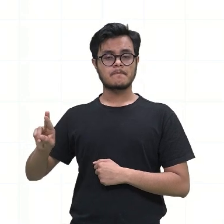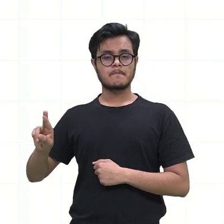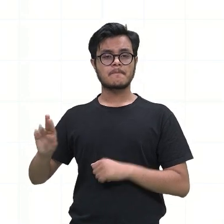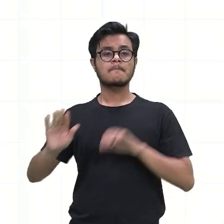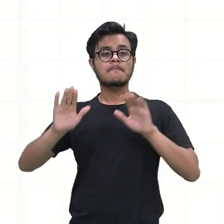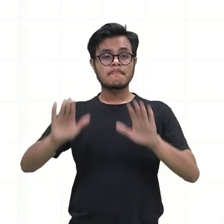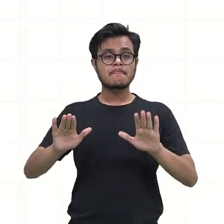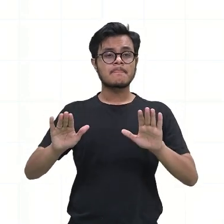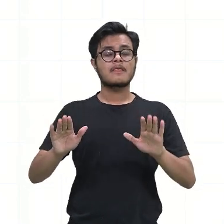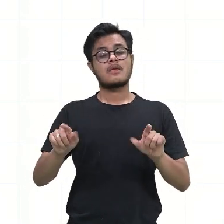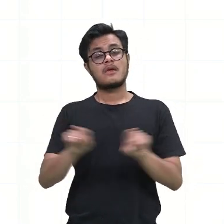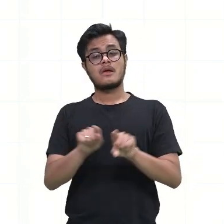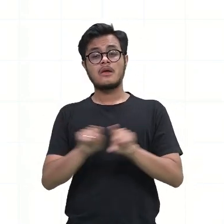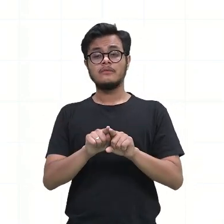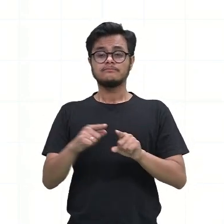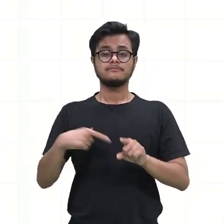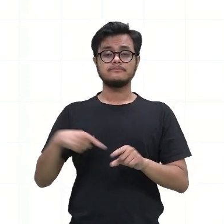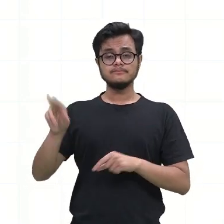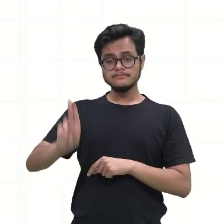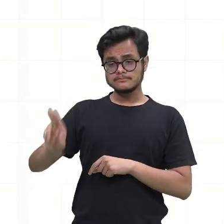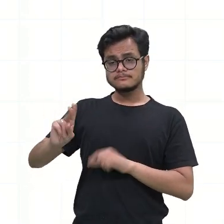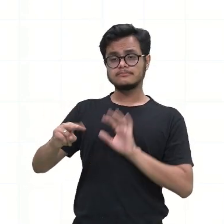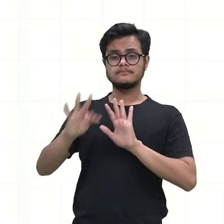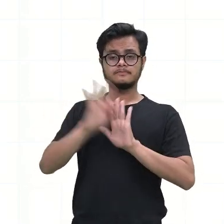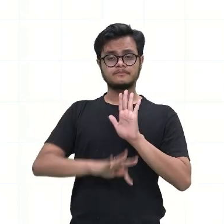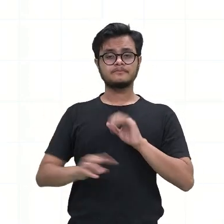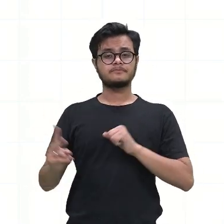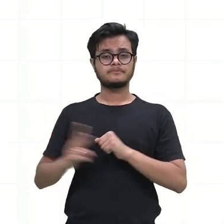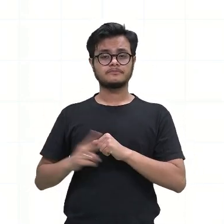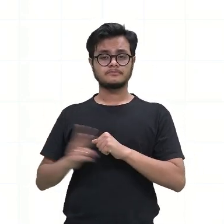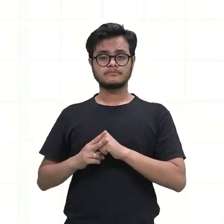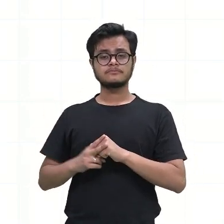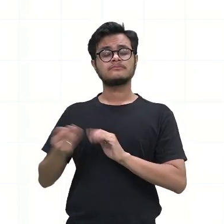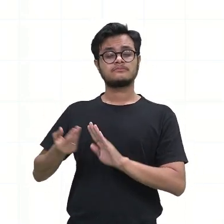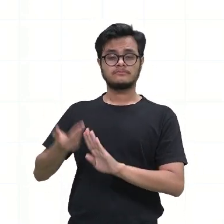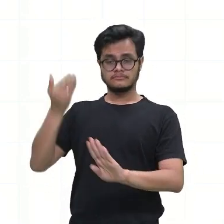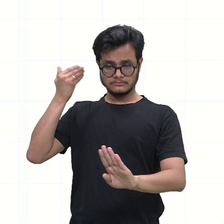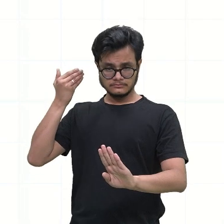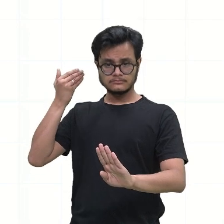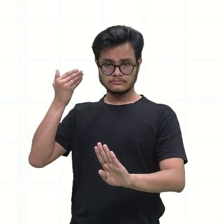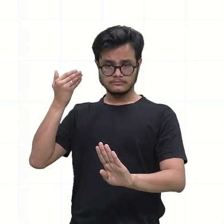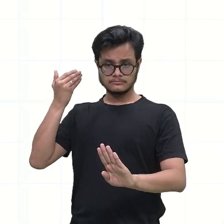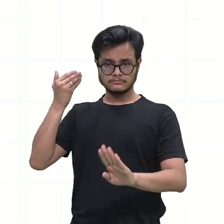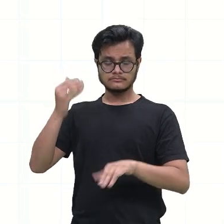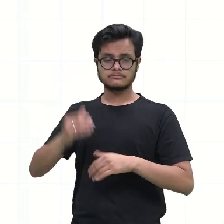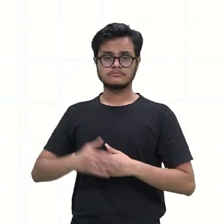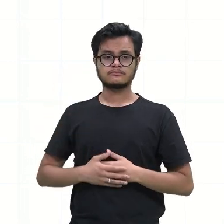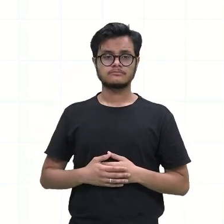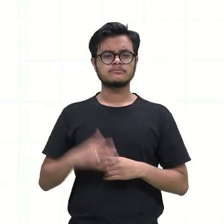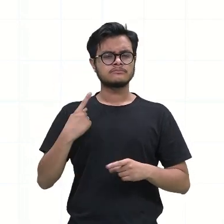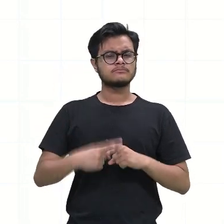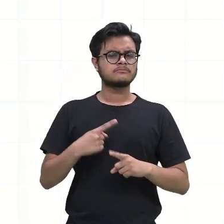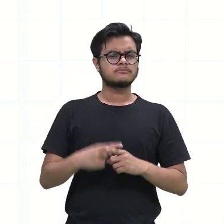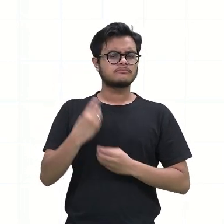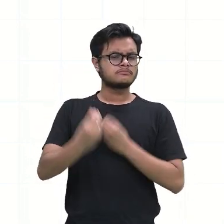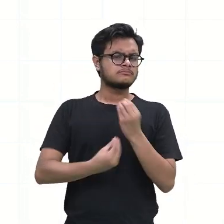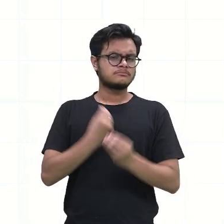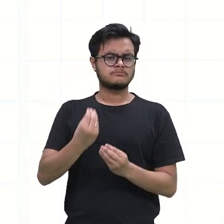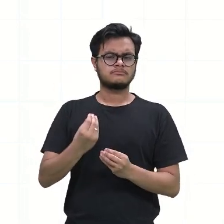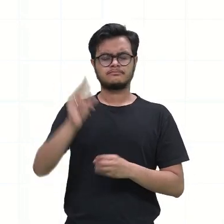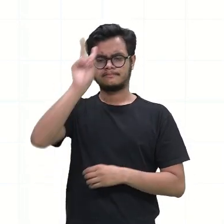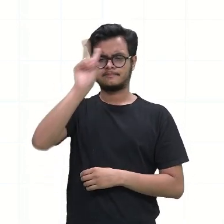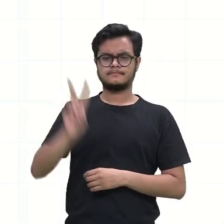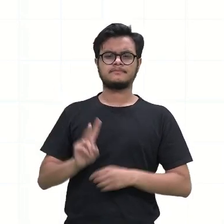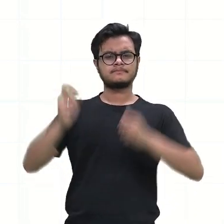todo trabalhado praticamente em verbos do passado, do pretérito, porque ele está contando uma história que se